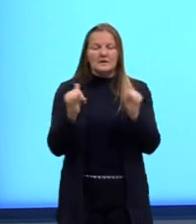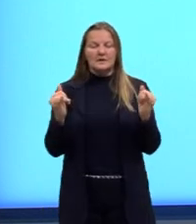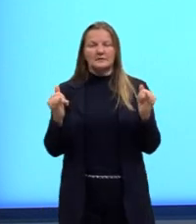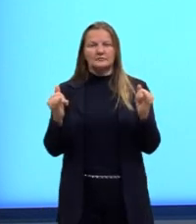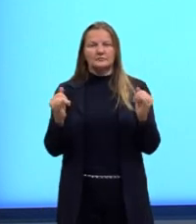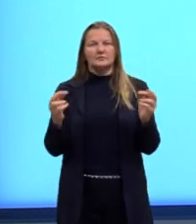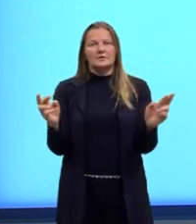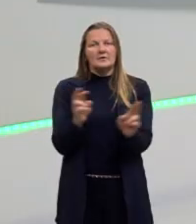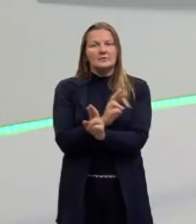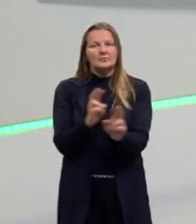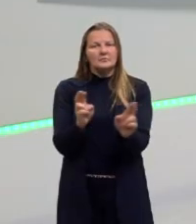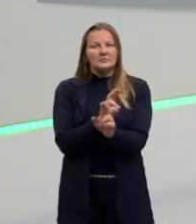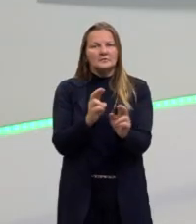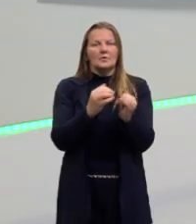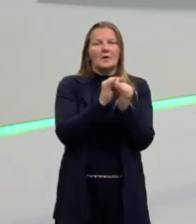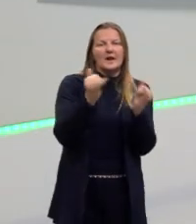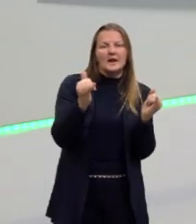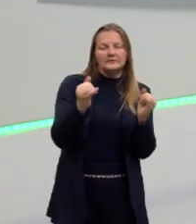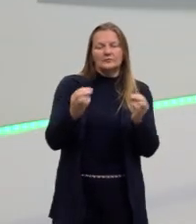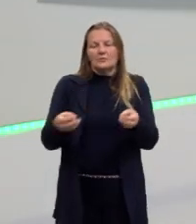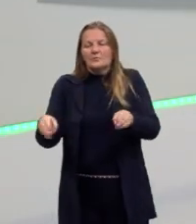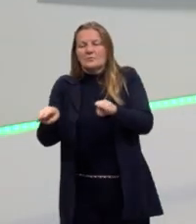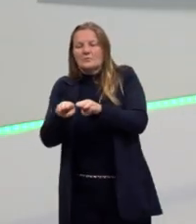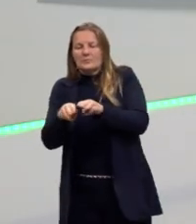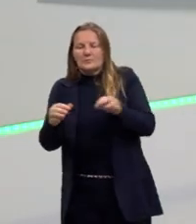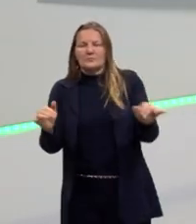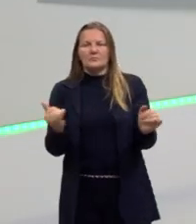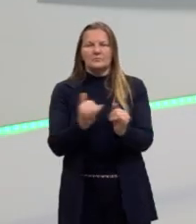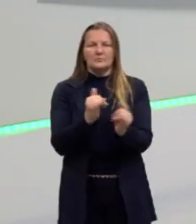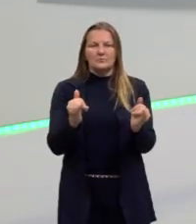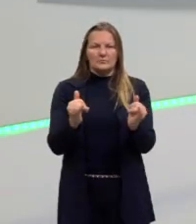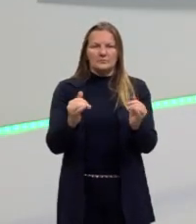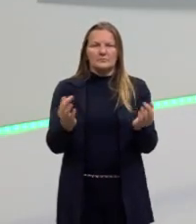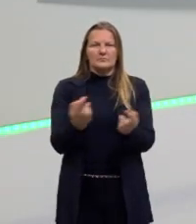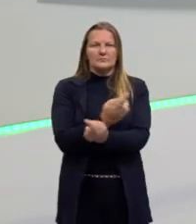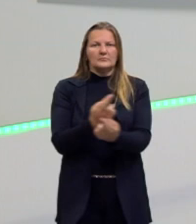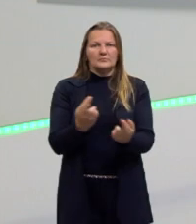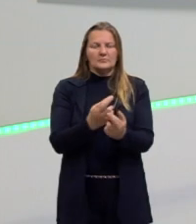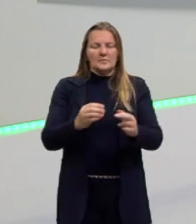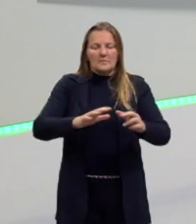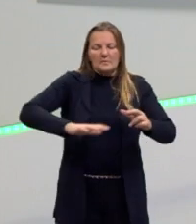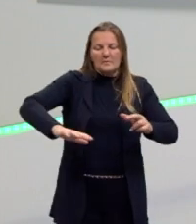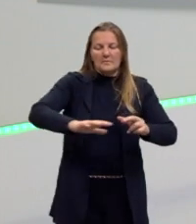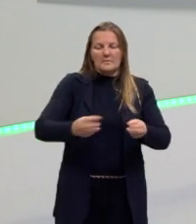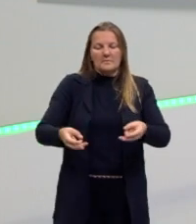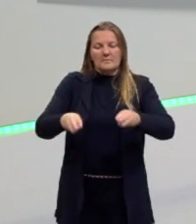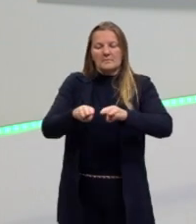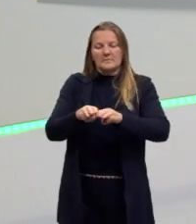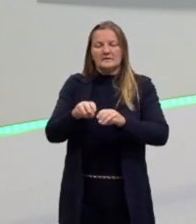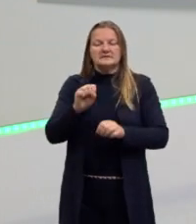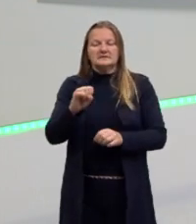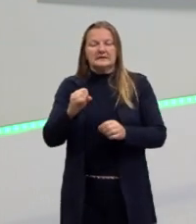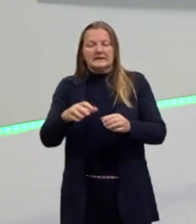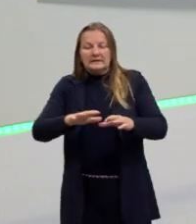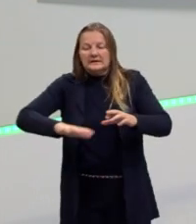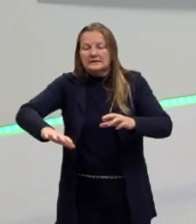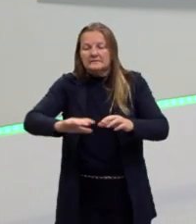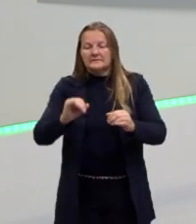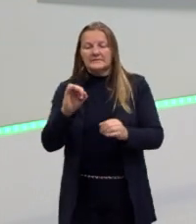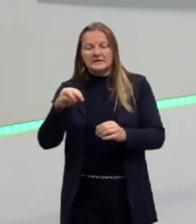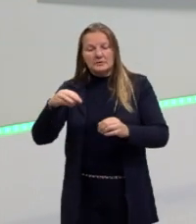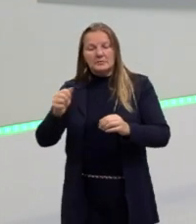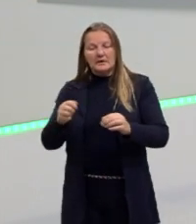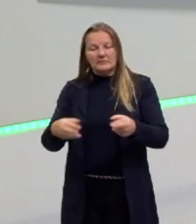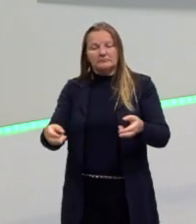está a relação, né? Quando a gente tem cargas elétricas, a gente pode gerar um campo magnético. E quando a gente tem ímãs,